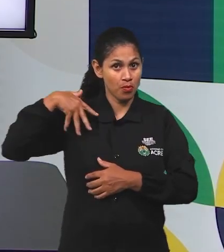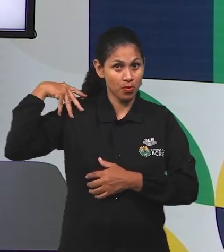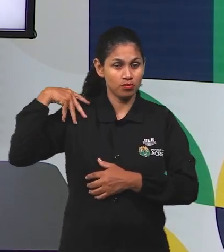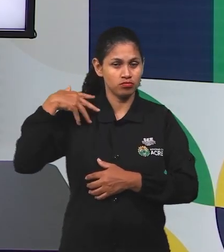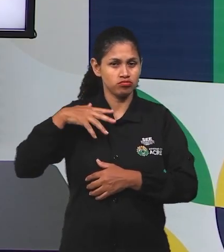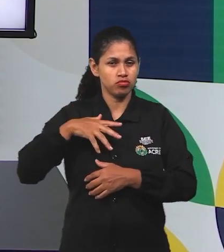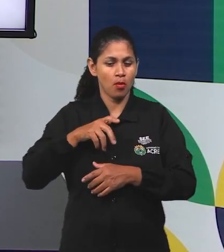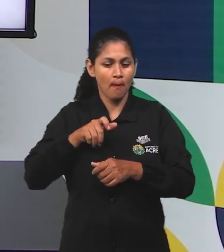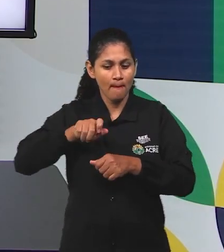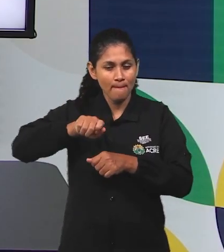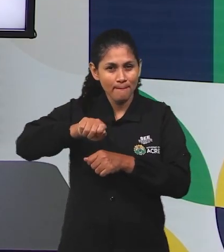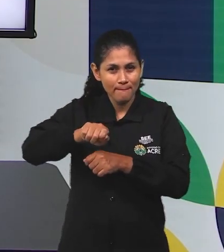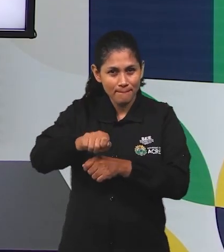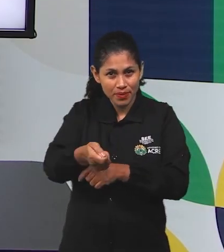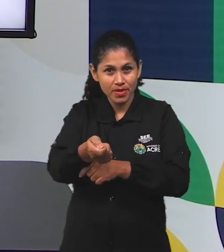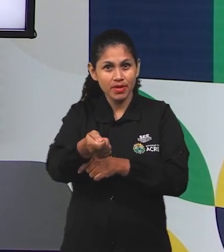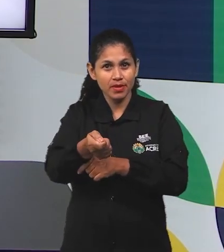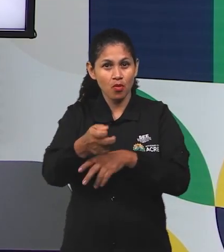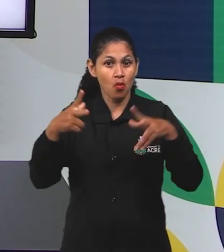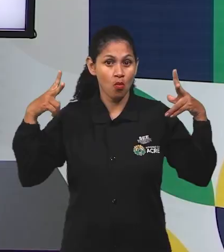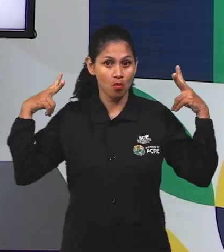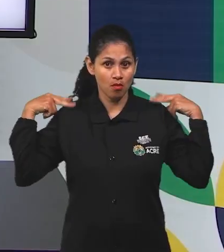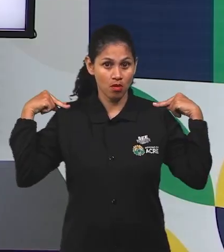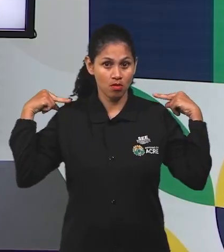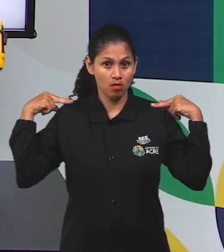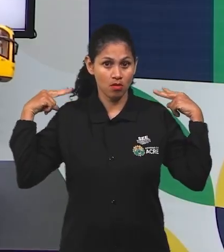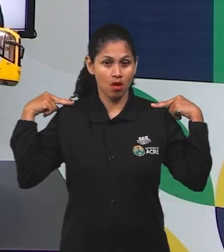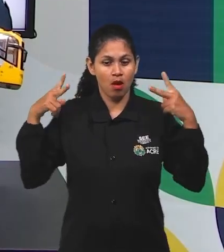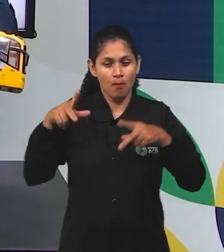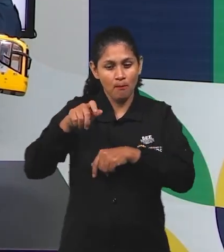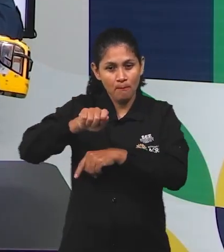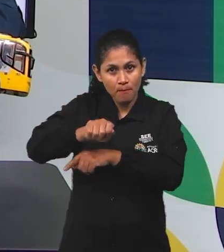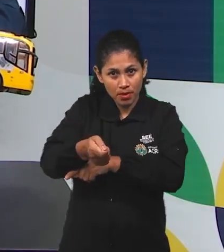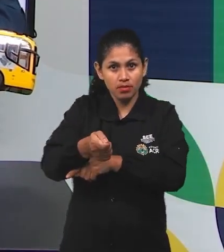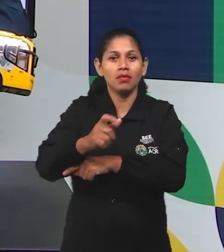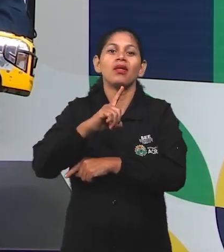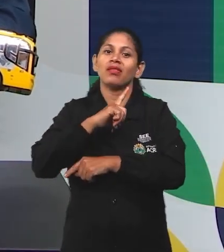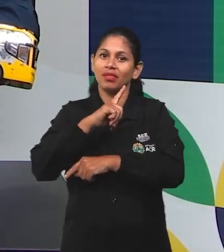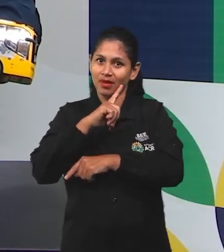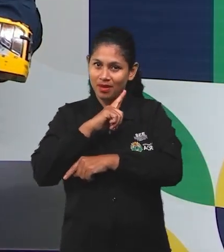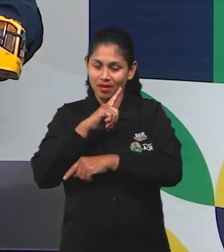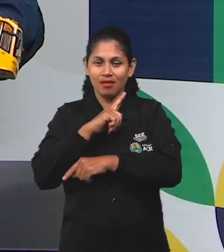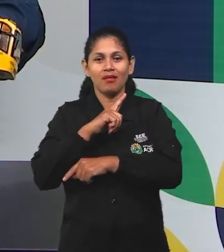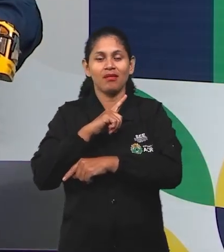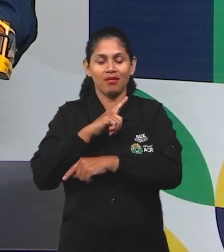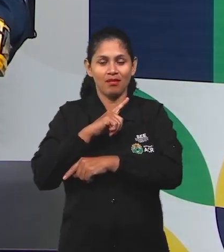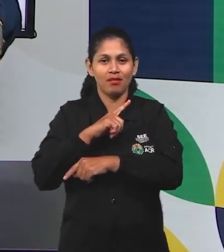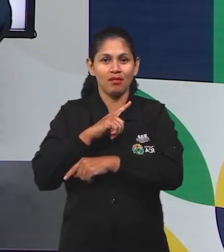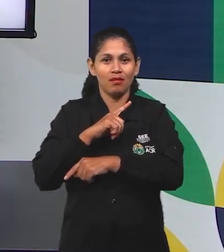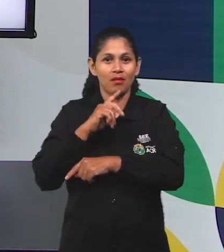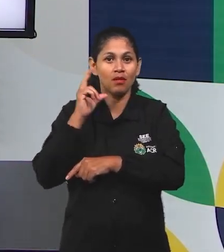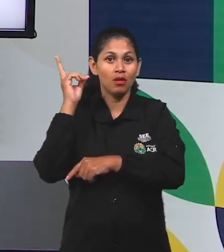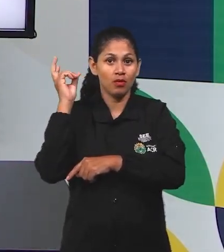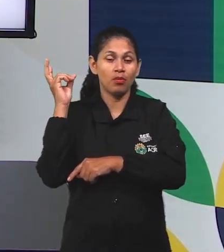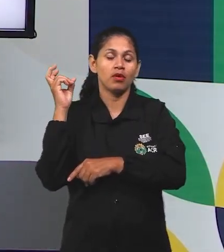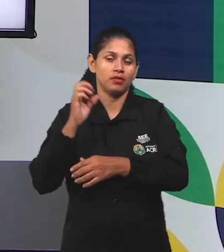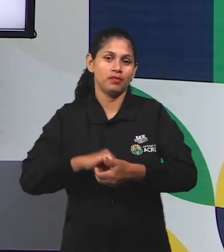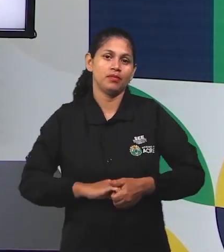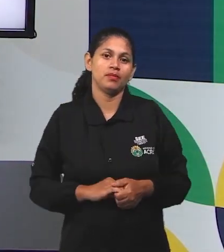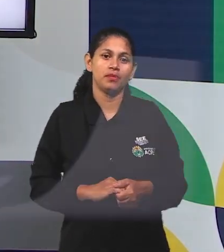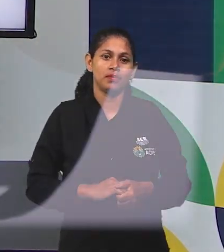motor, nós vamos também fazer esse som aqui, ok? Olha só o barulho